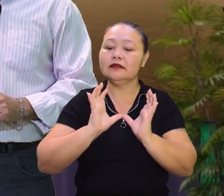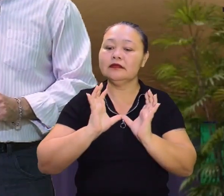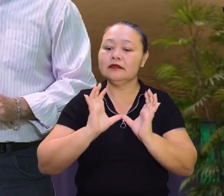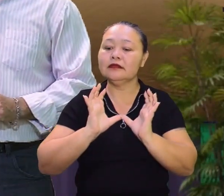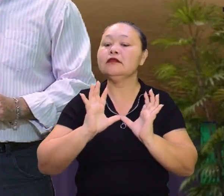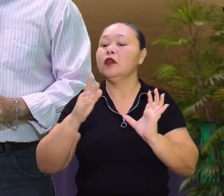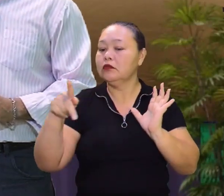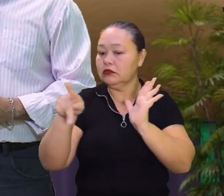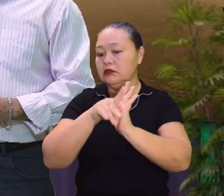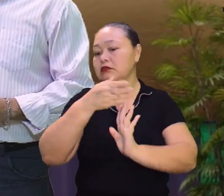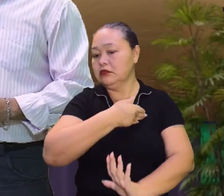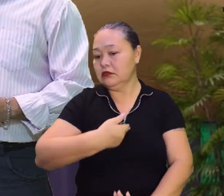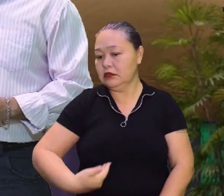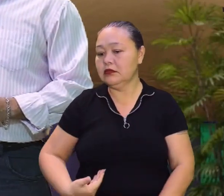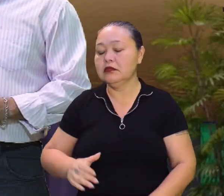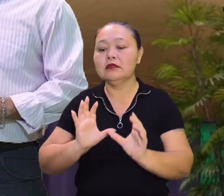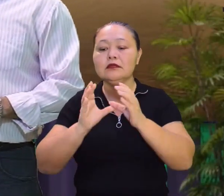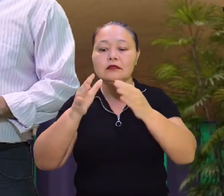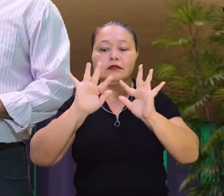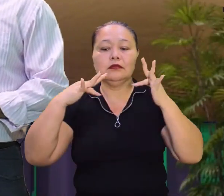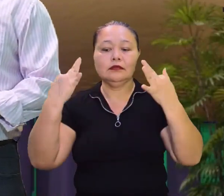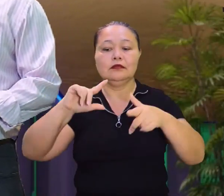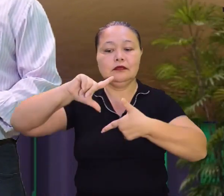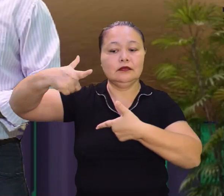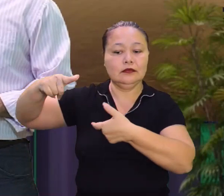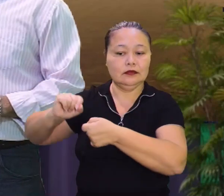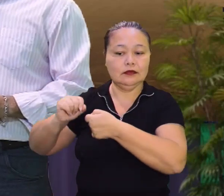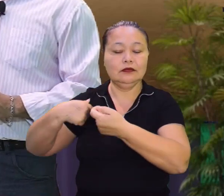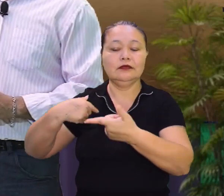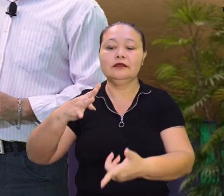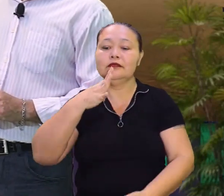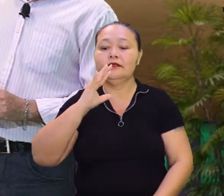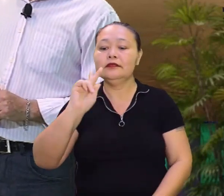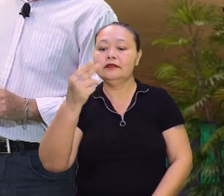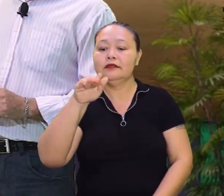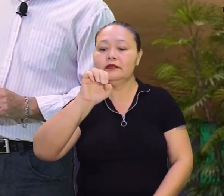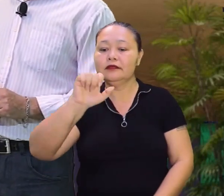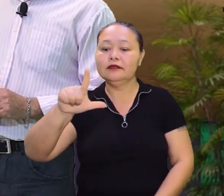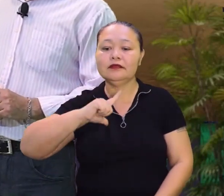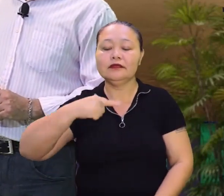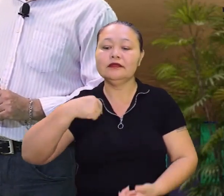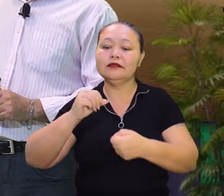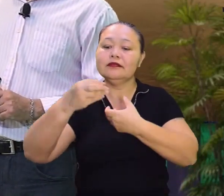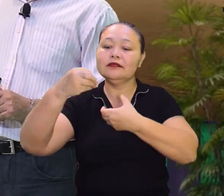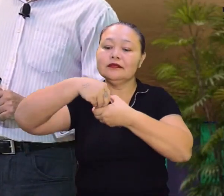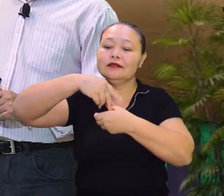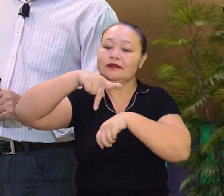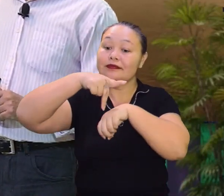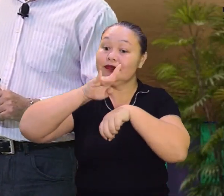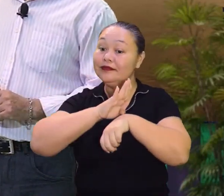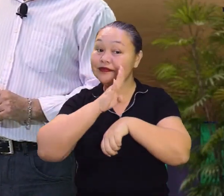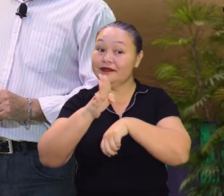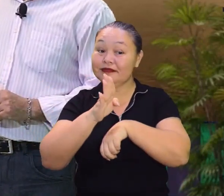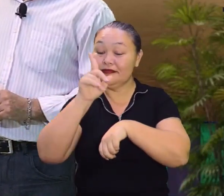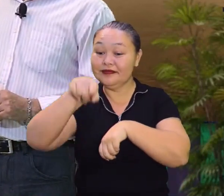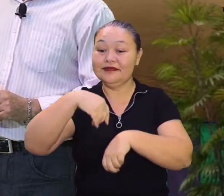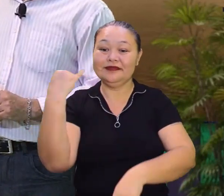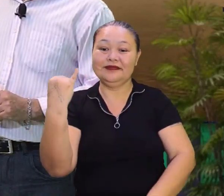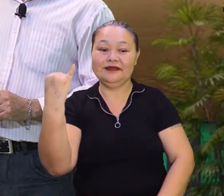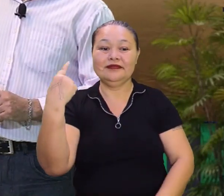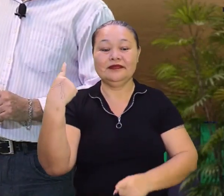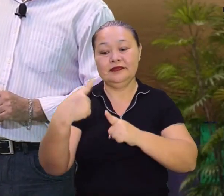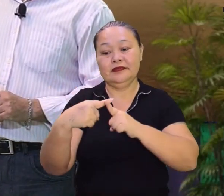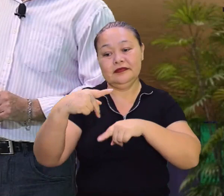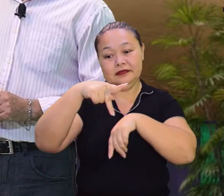próprio governo nesse grupo de famílias tradicionais, conhecido como Chaeboss, dentro desse referido país. E foi muito importante, porque